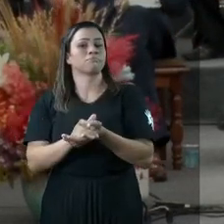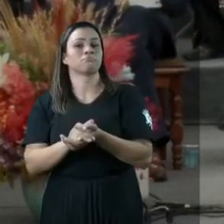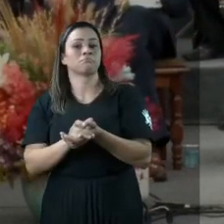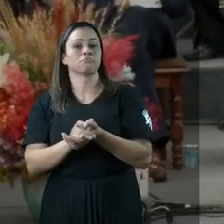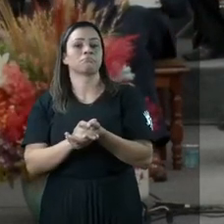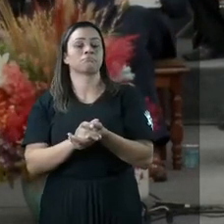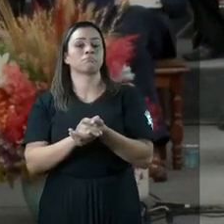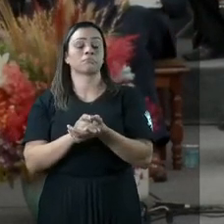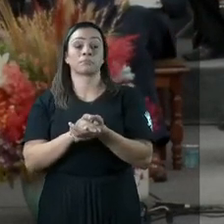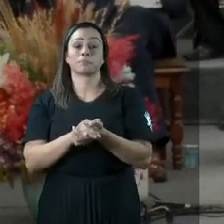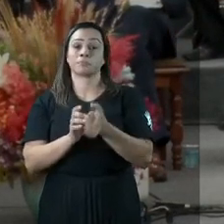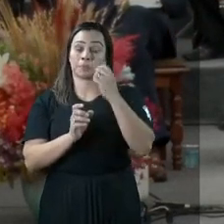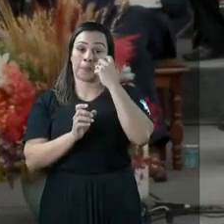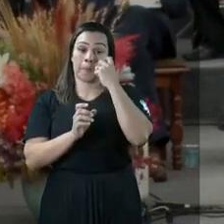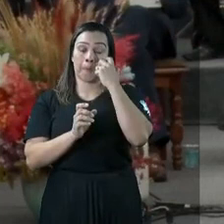embaixadores de Cristo,